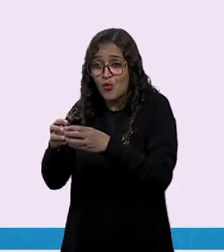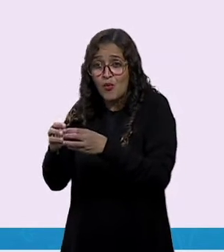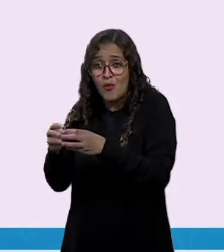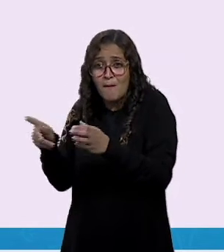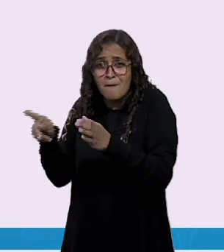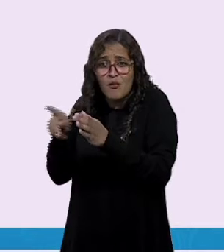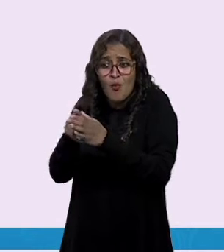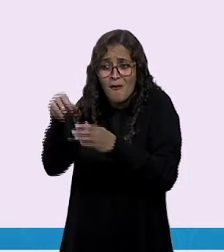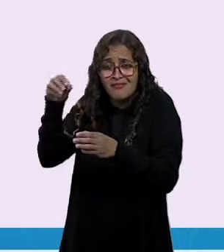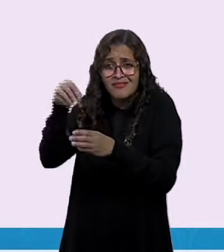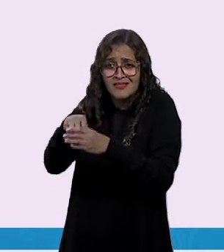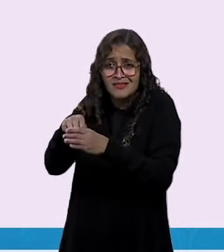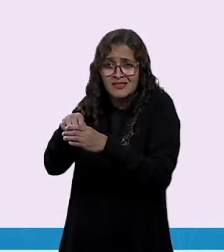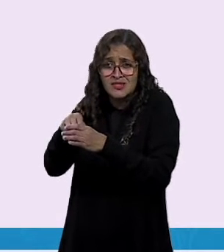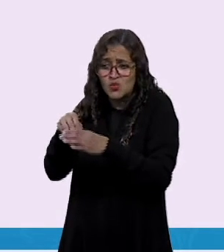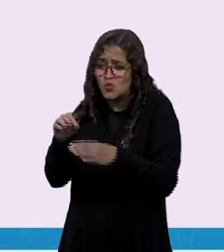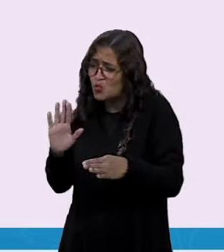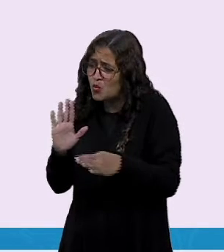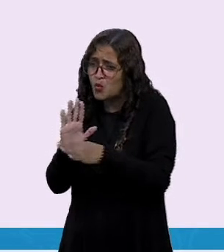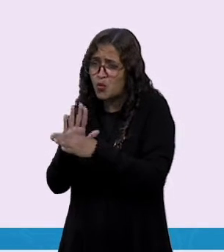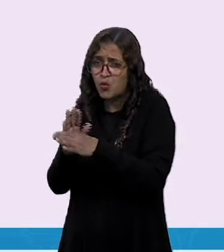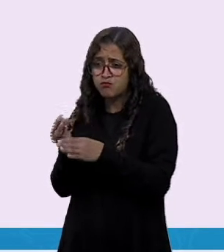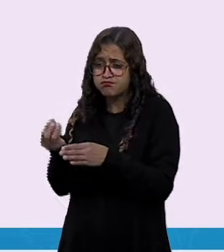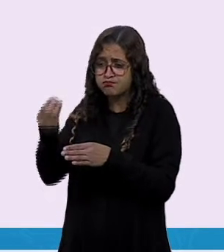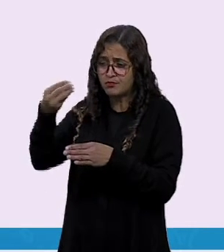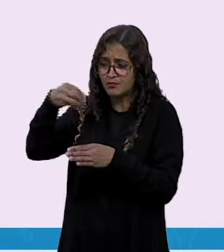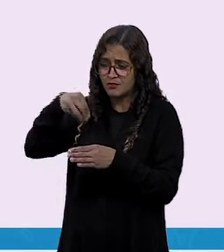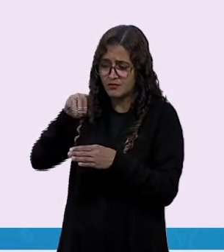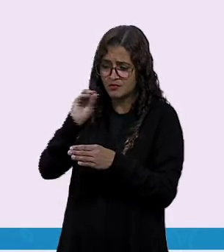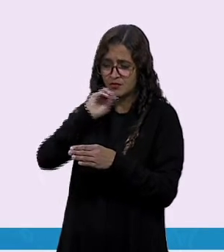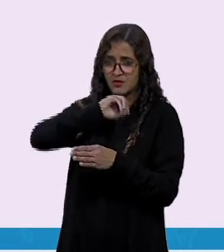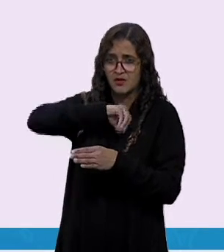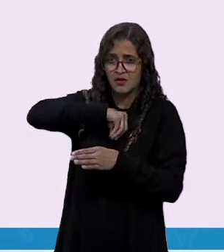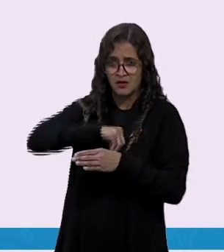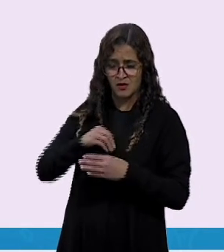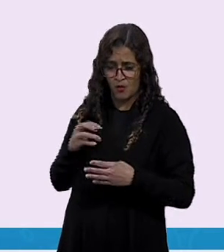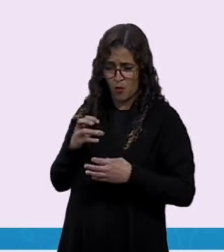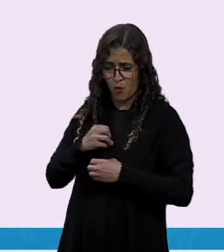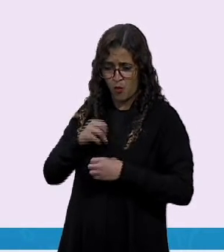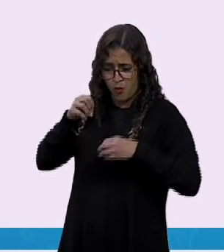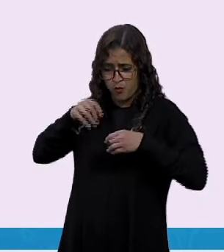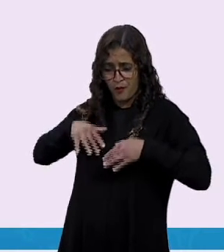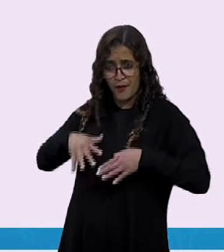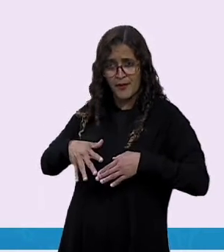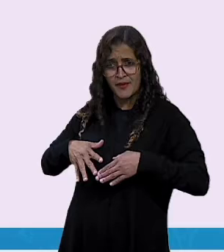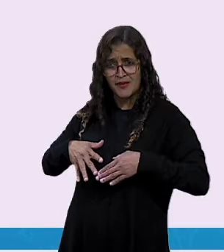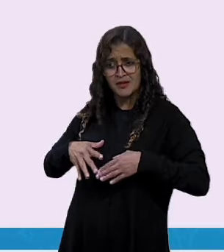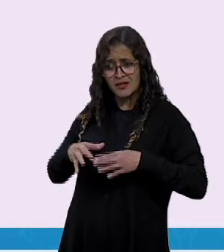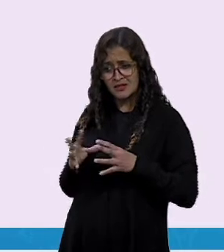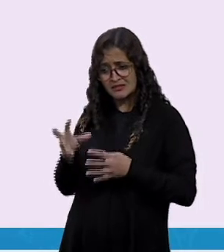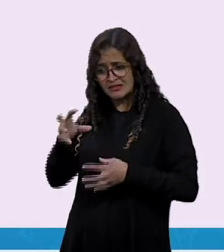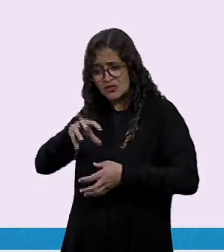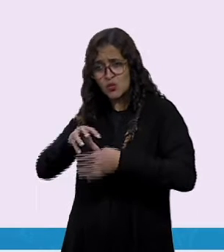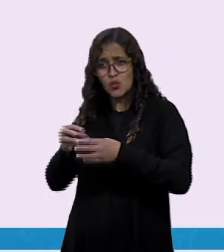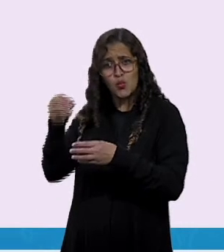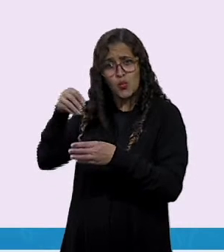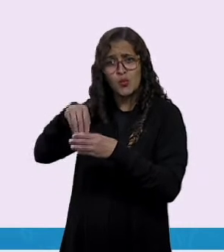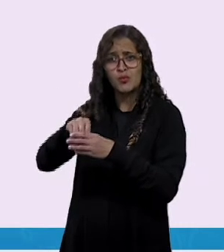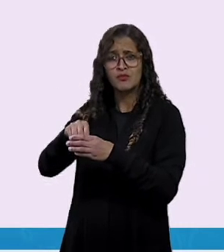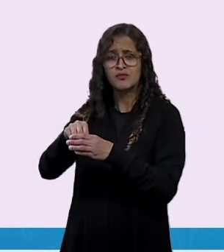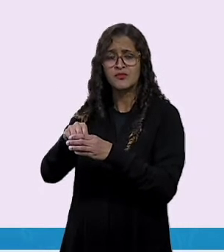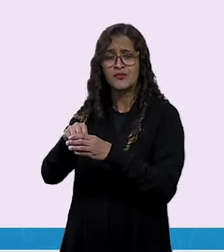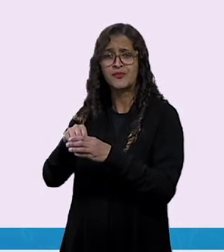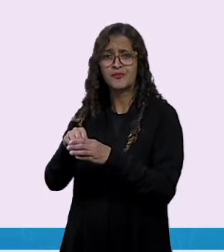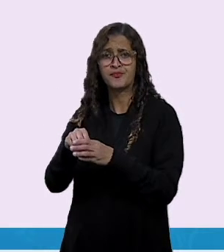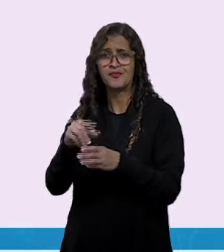ovo. Só que quando a mamãe, né, que acontece a reprodução e tem o nascimento, esse filhote já nasce e